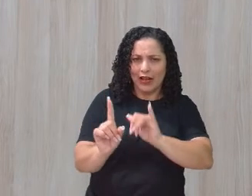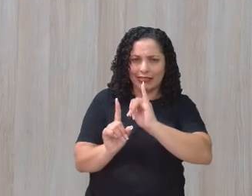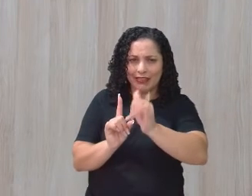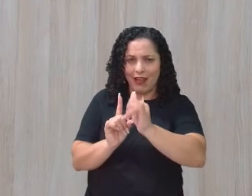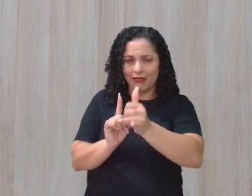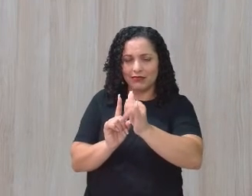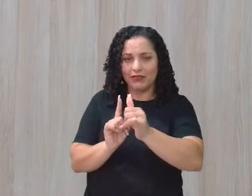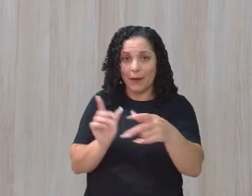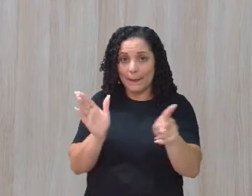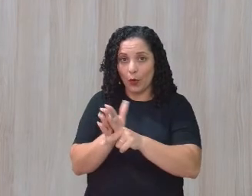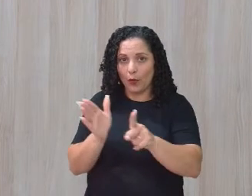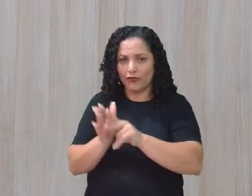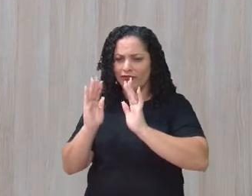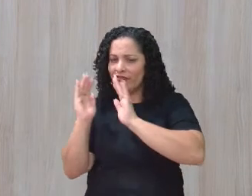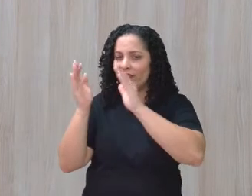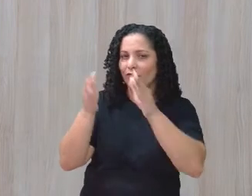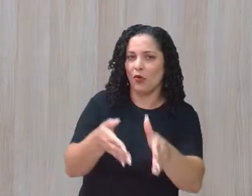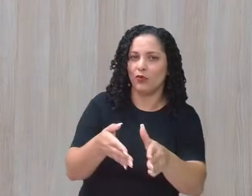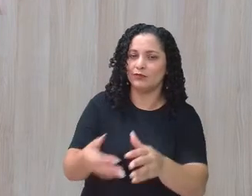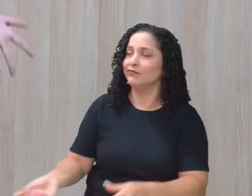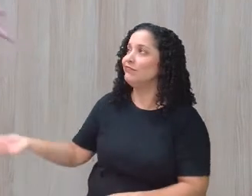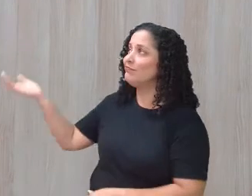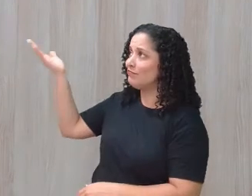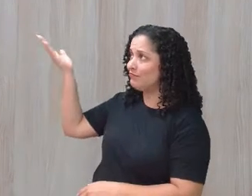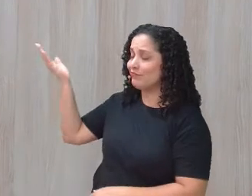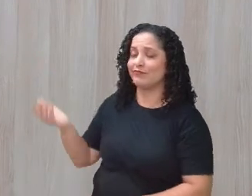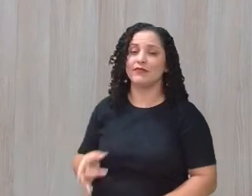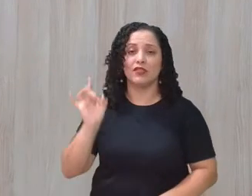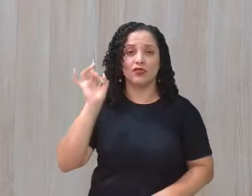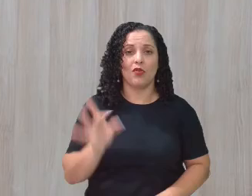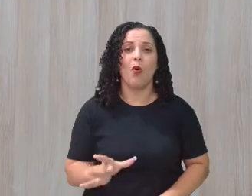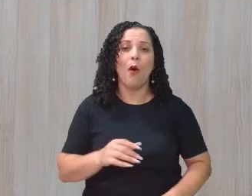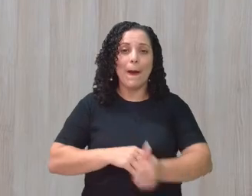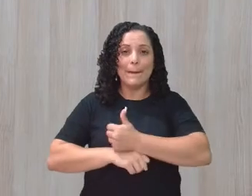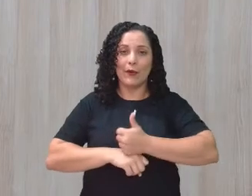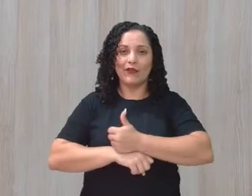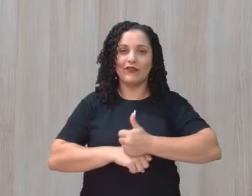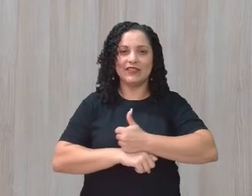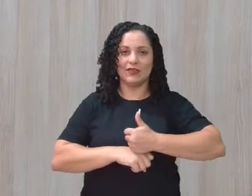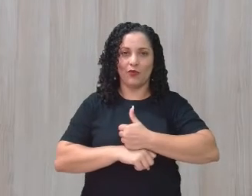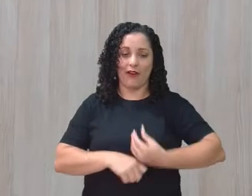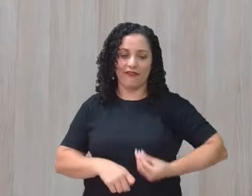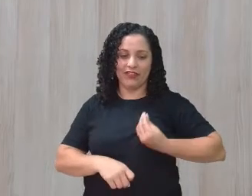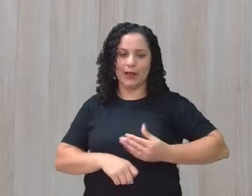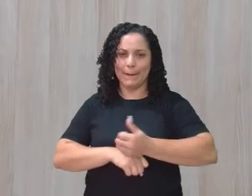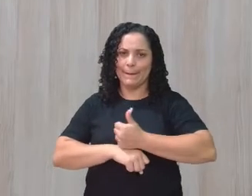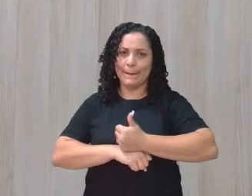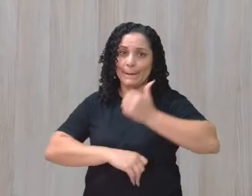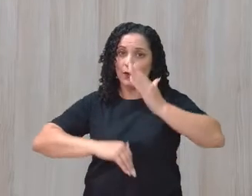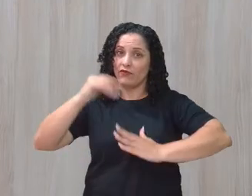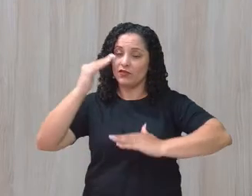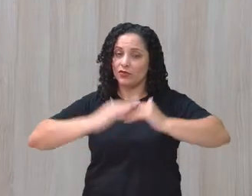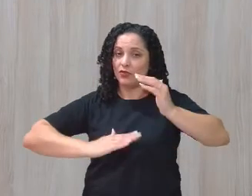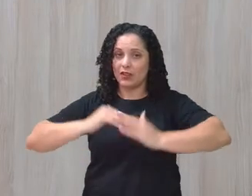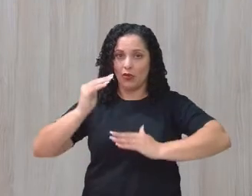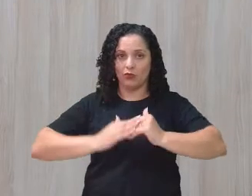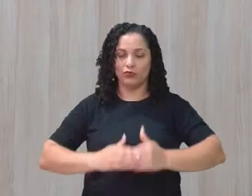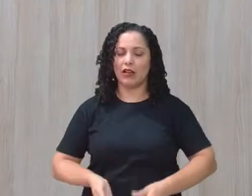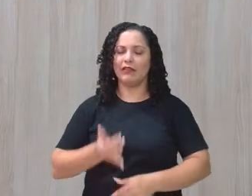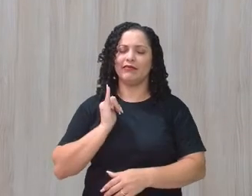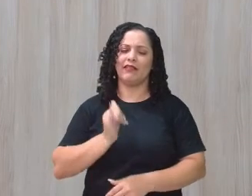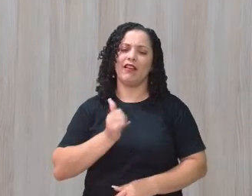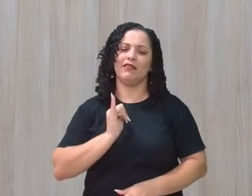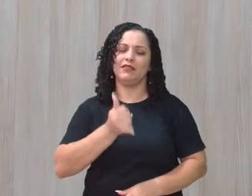No nosso caso do curta, é a profissão do carteiro. Tá certo? Então, tudo que acontece com relação à narrativa,